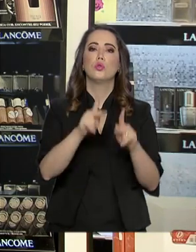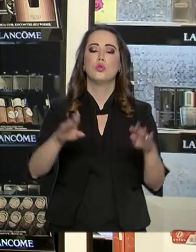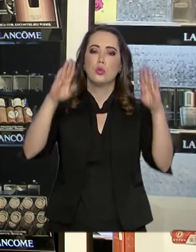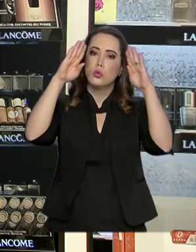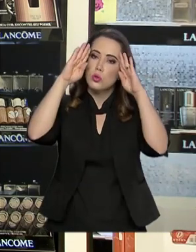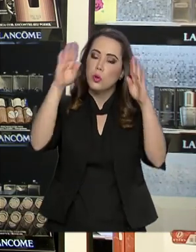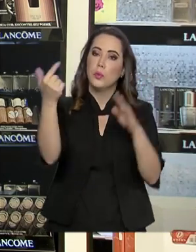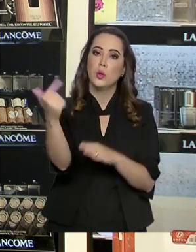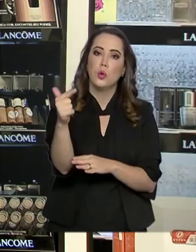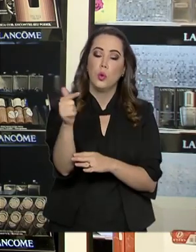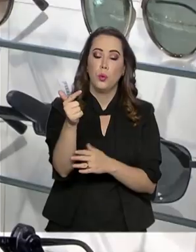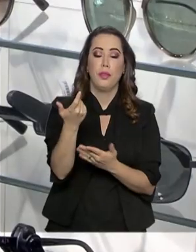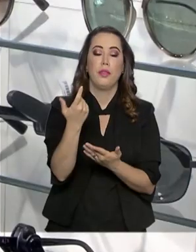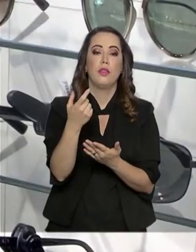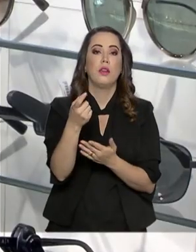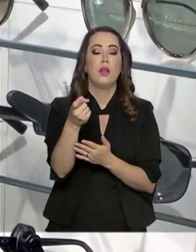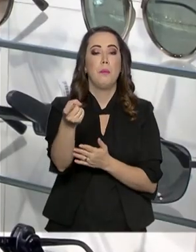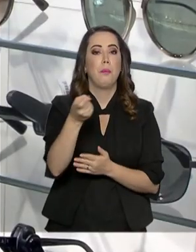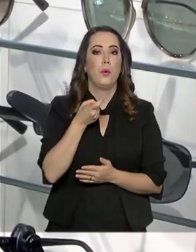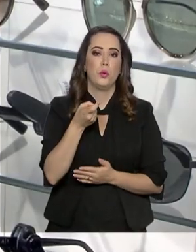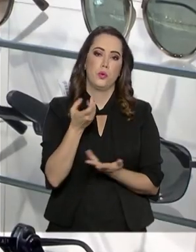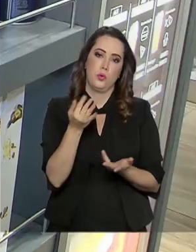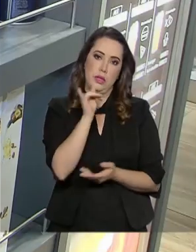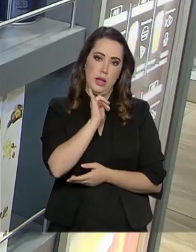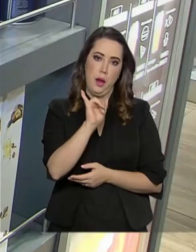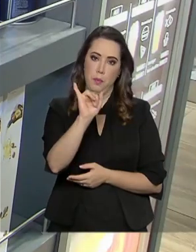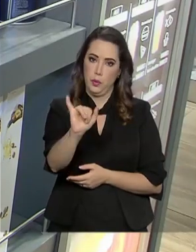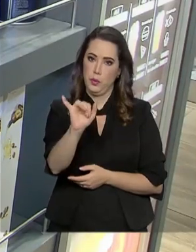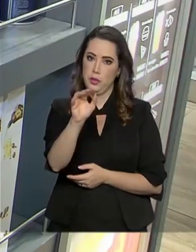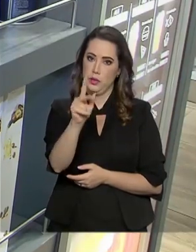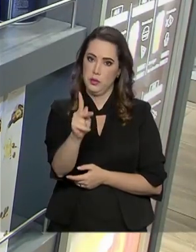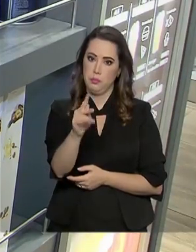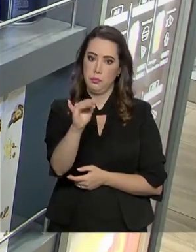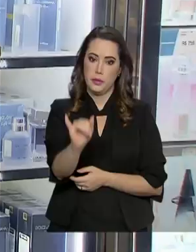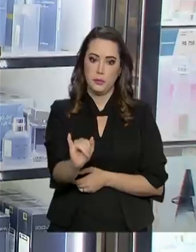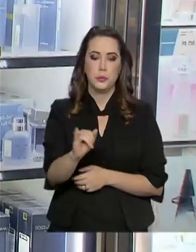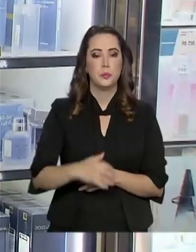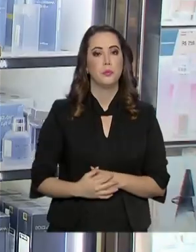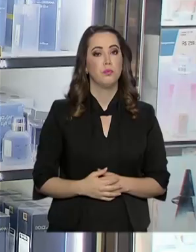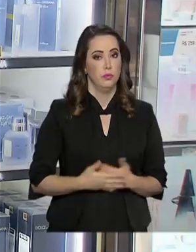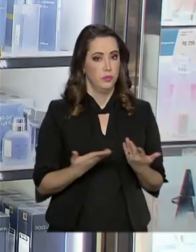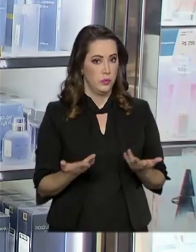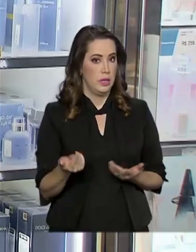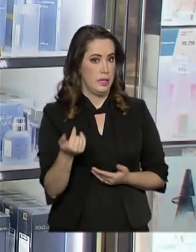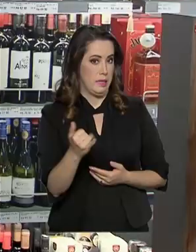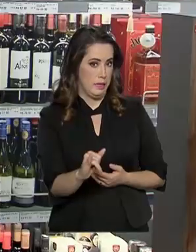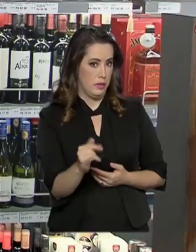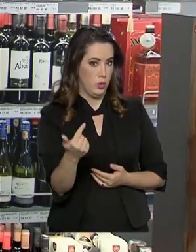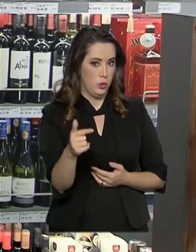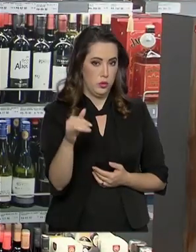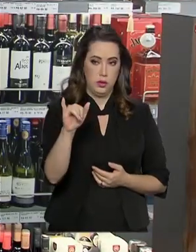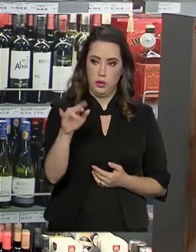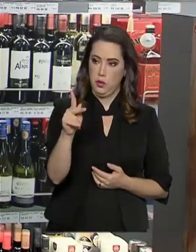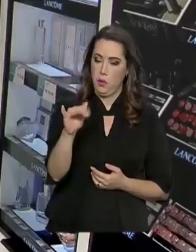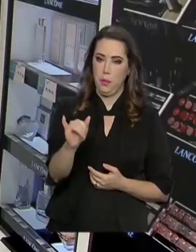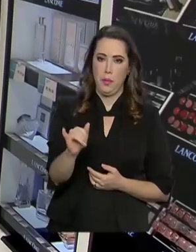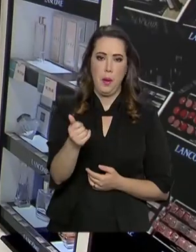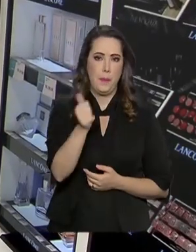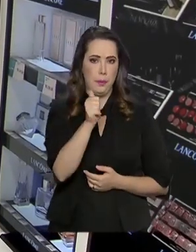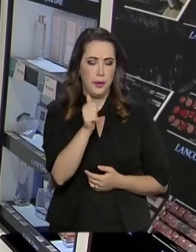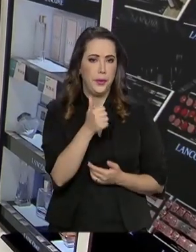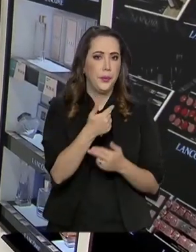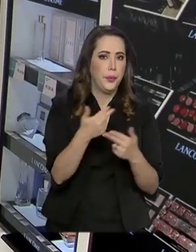tributos como o ipi imposto sobre produtos industrializados sem o imposto bebidas e eletrônicos